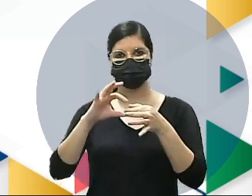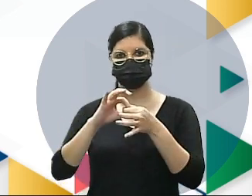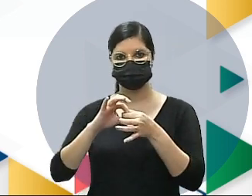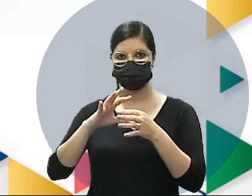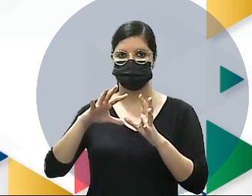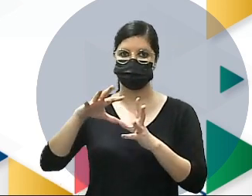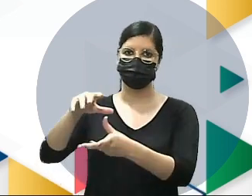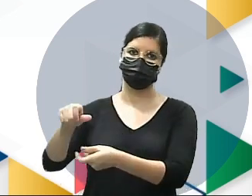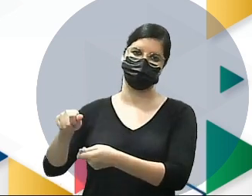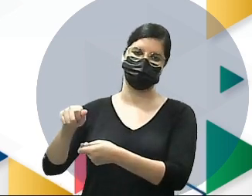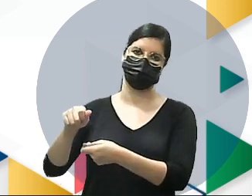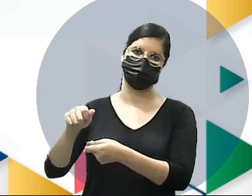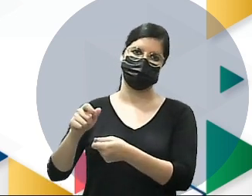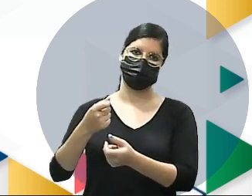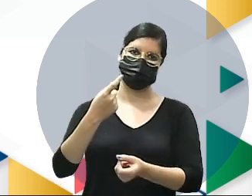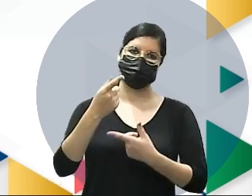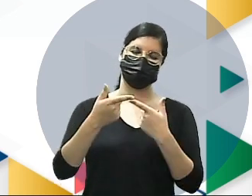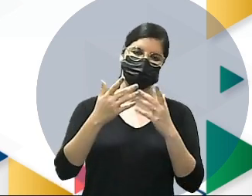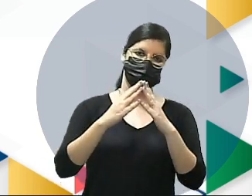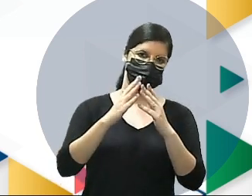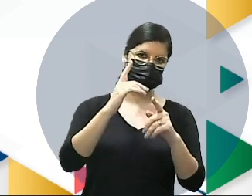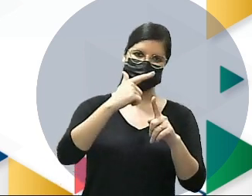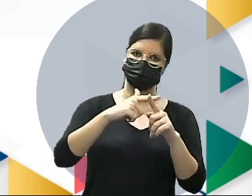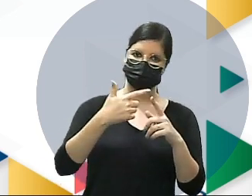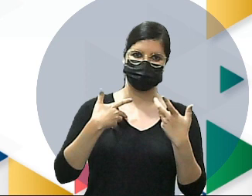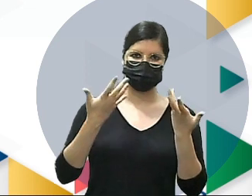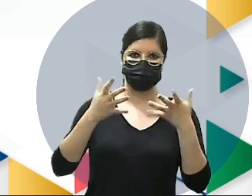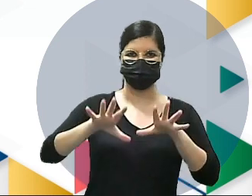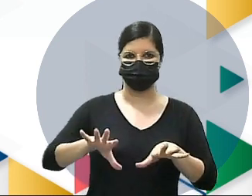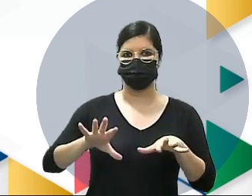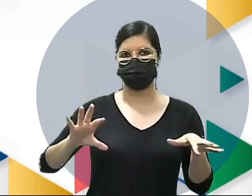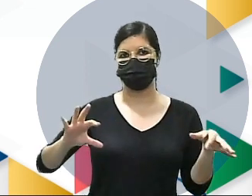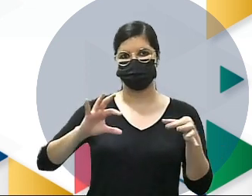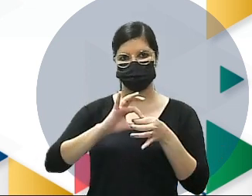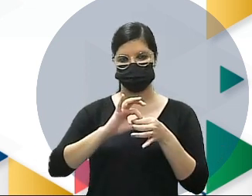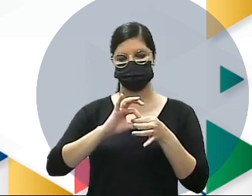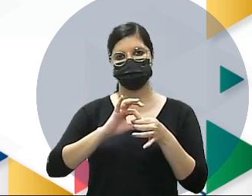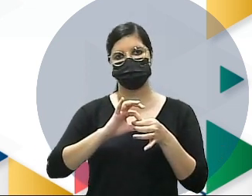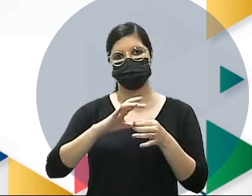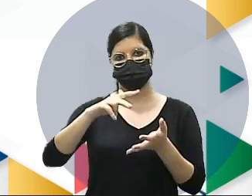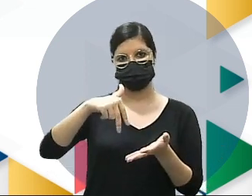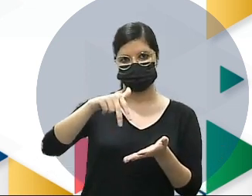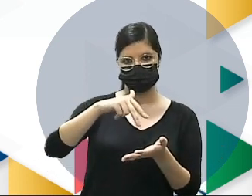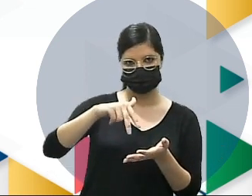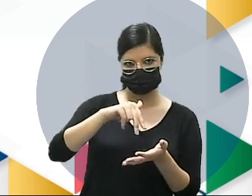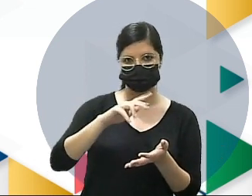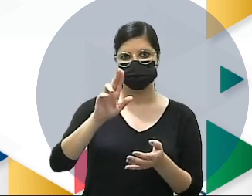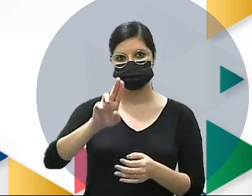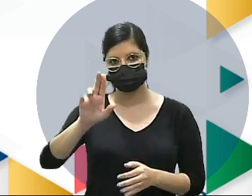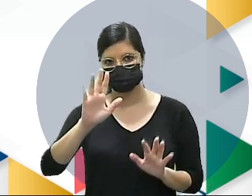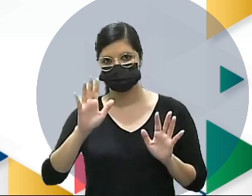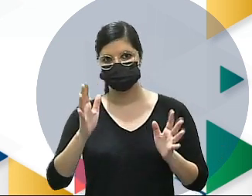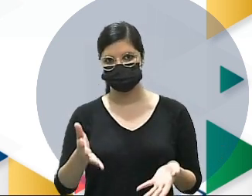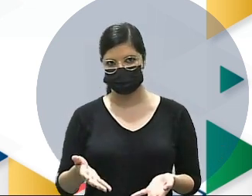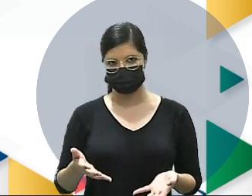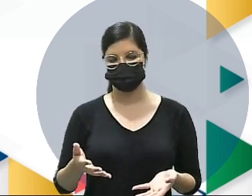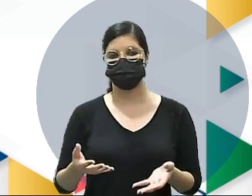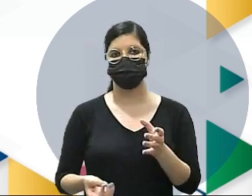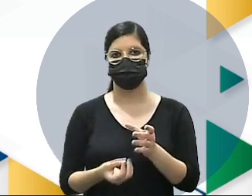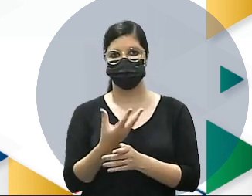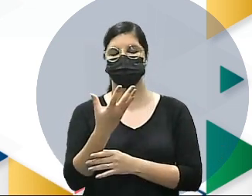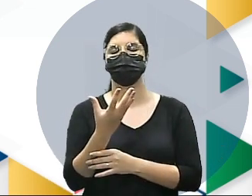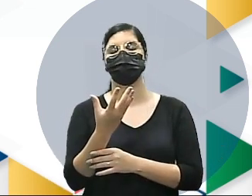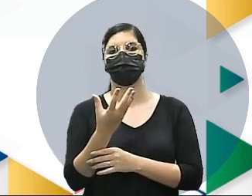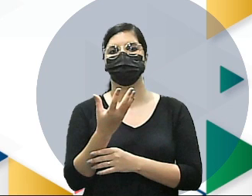lindona E aí as vezes a própria igreja não consegue estabelecer esse vínculo em onde a dança já foi utilizada na